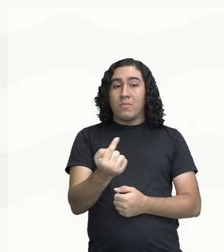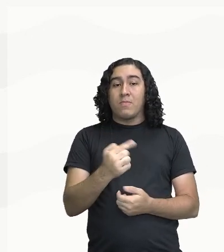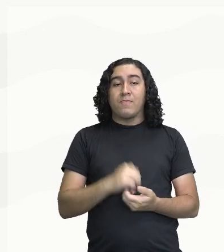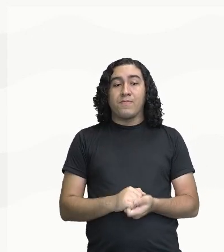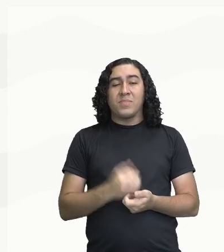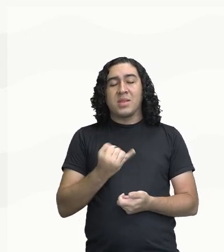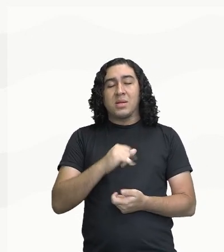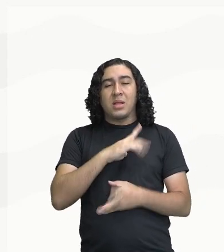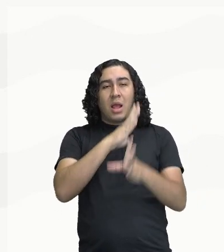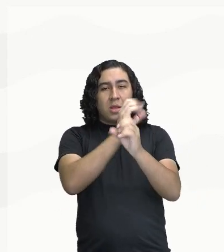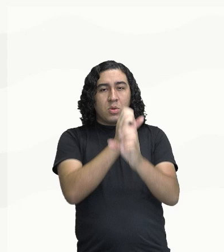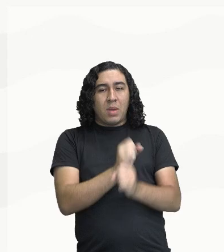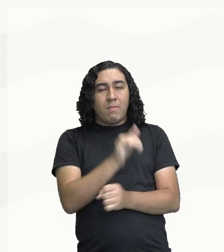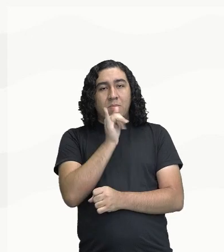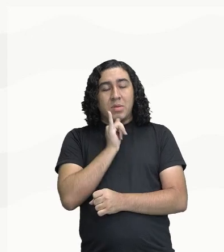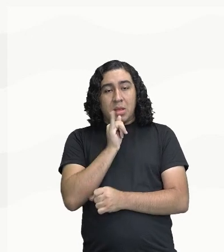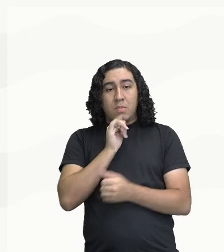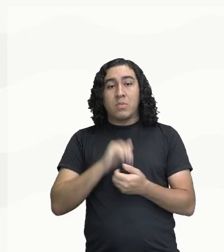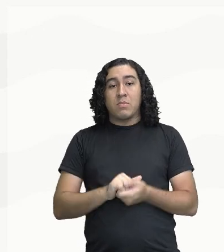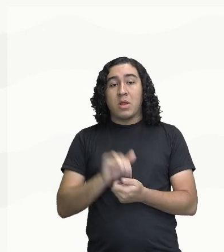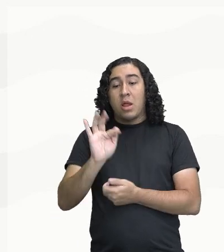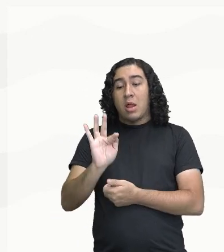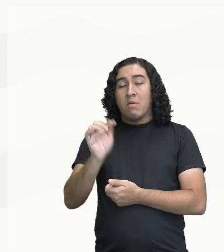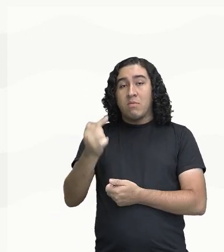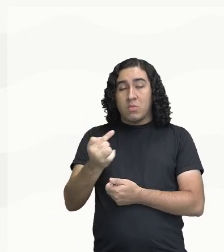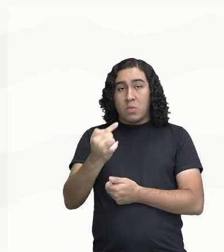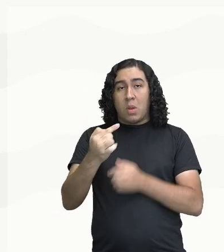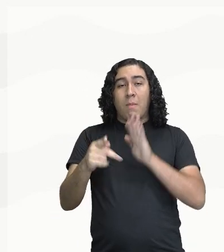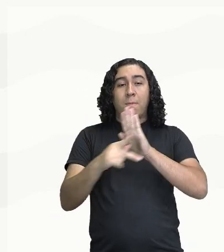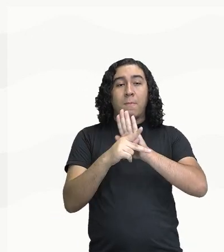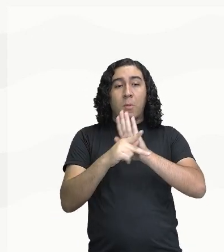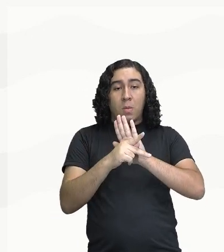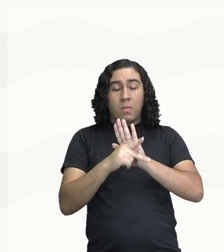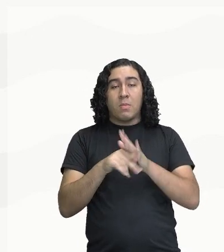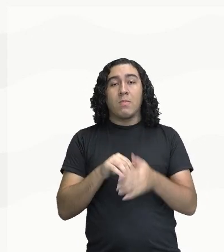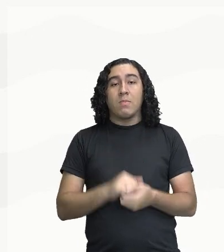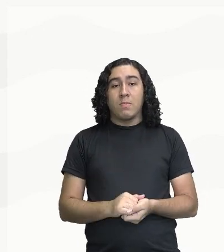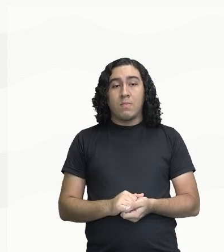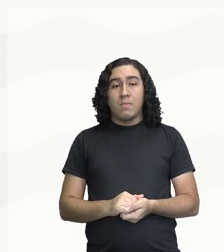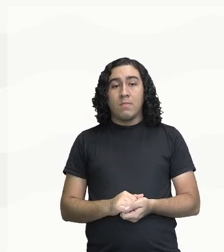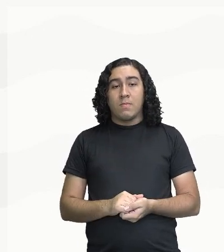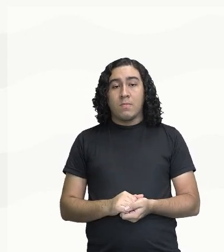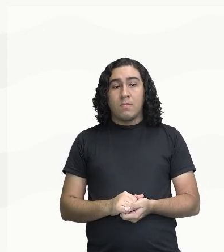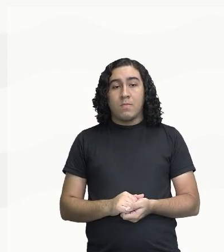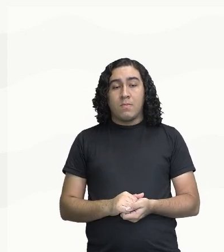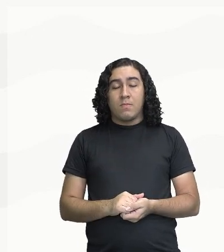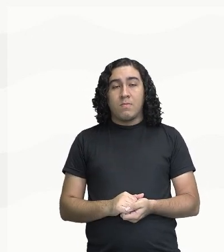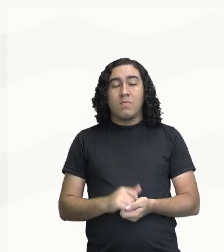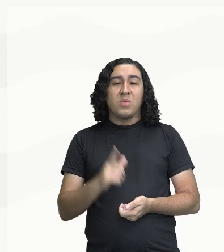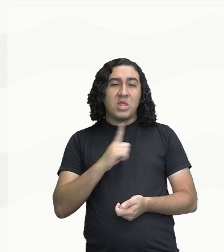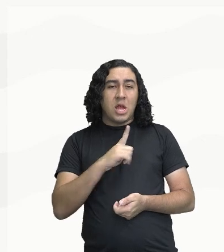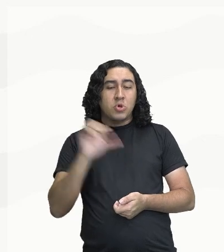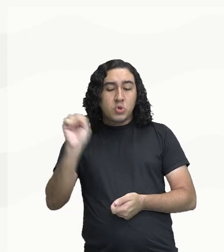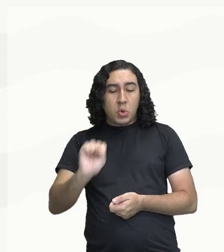se eu for somar as frequências relativas da nossa pesquisa, professora Manuela, dos solteiros, dos viúvos, dos